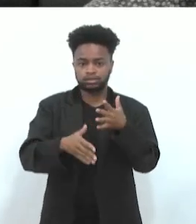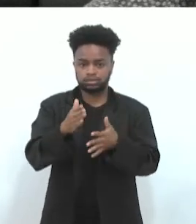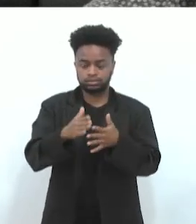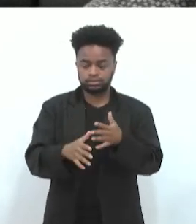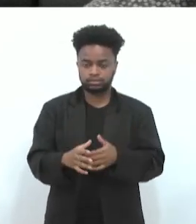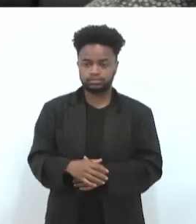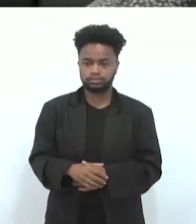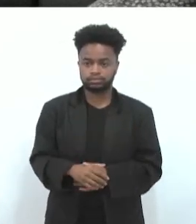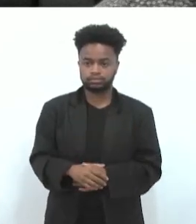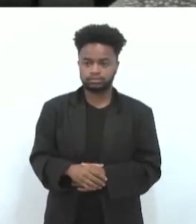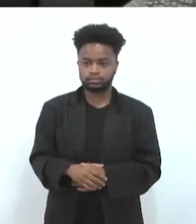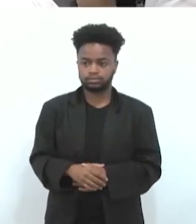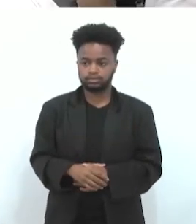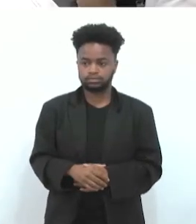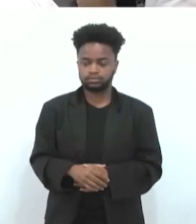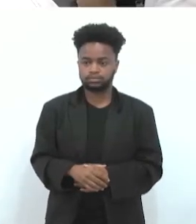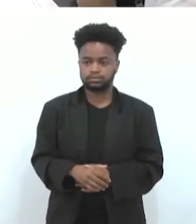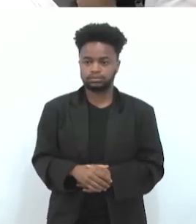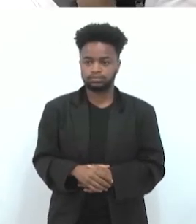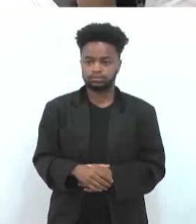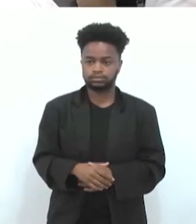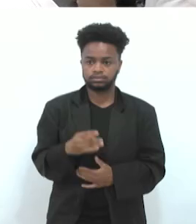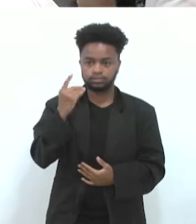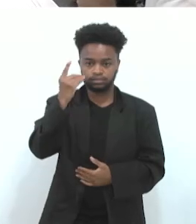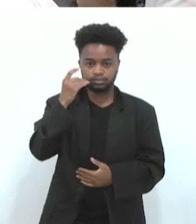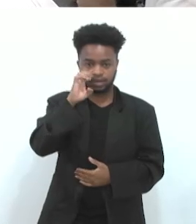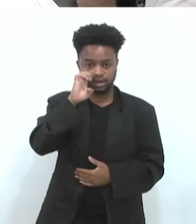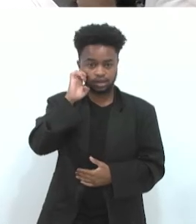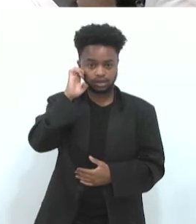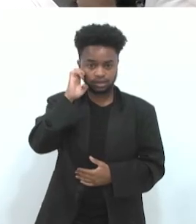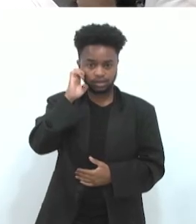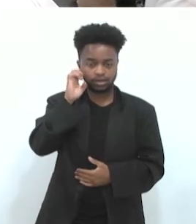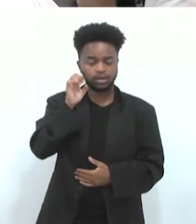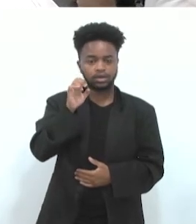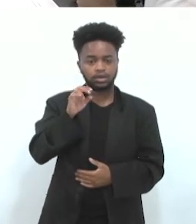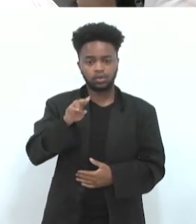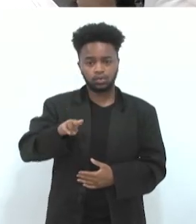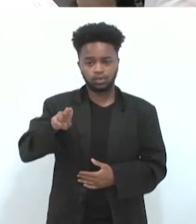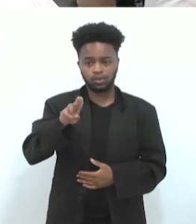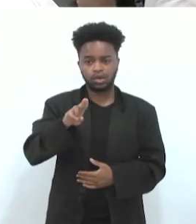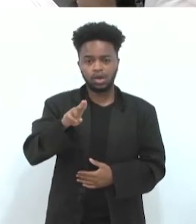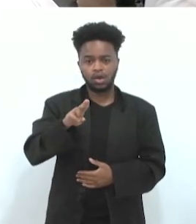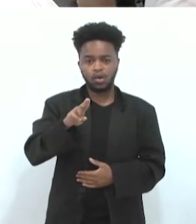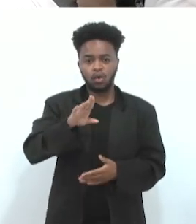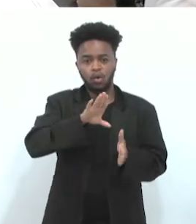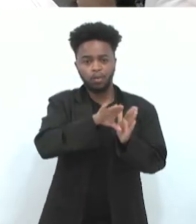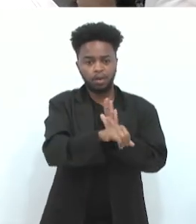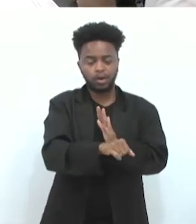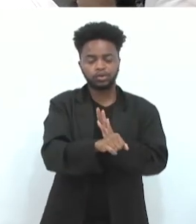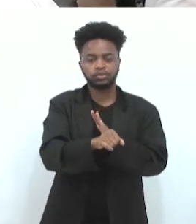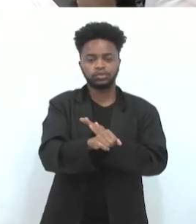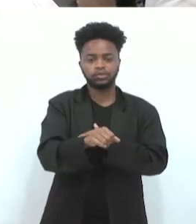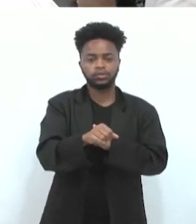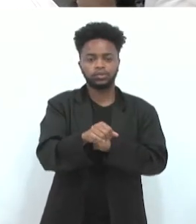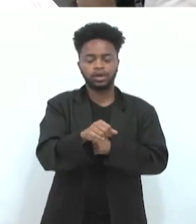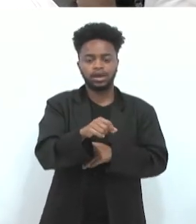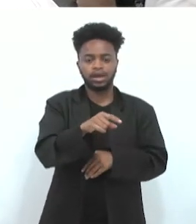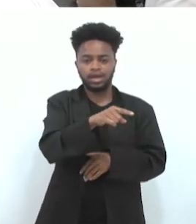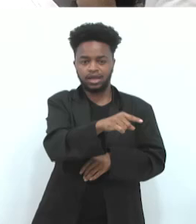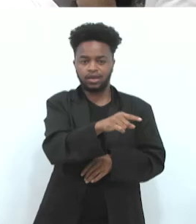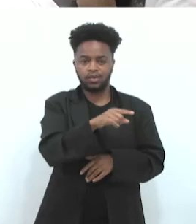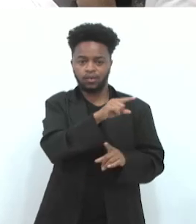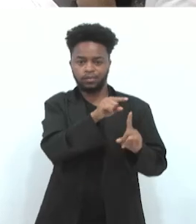neste caso. Deputada Élica Takimoto usurpando da missão da deputada Célia de ser o olhar de águia dessa